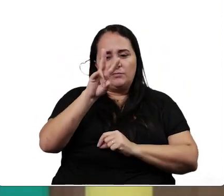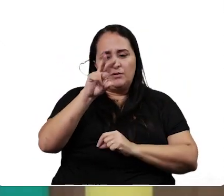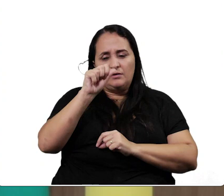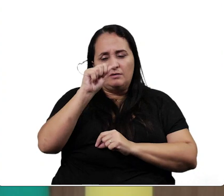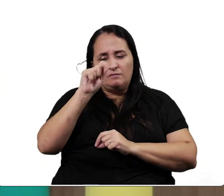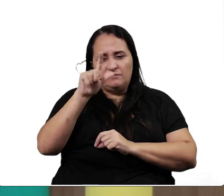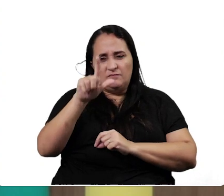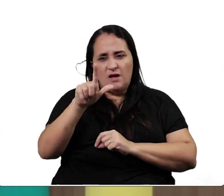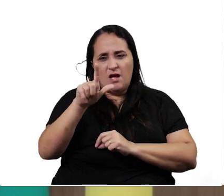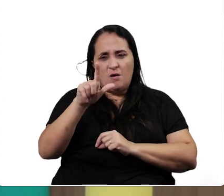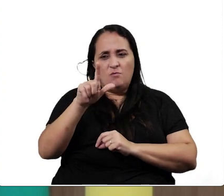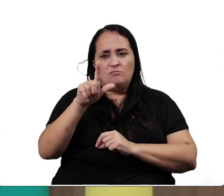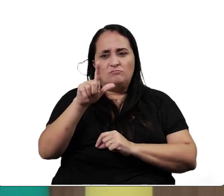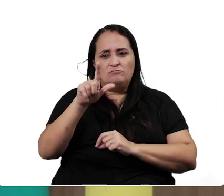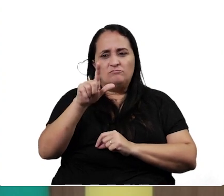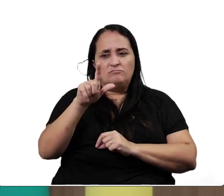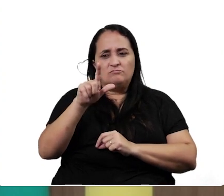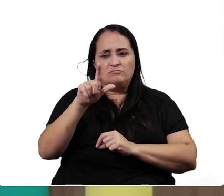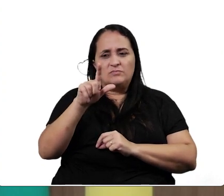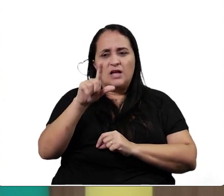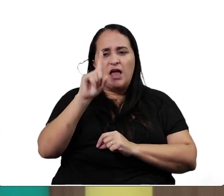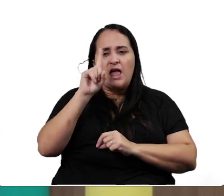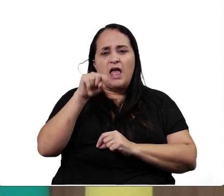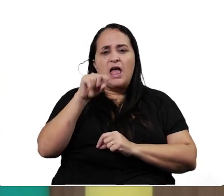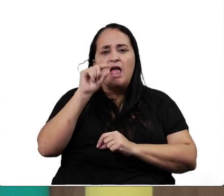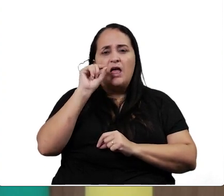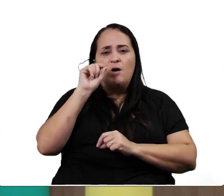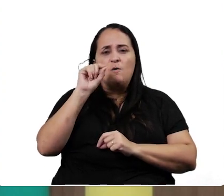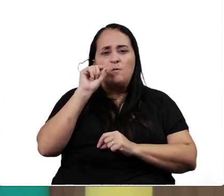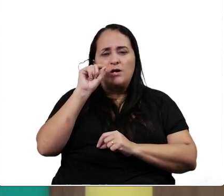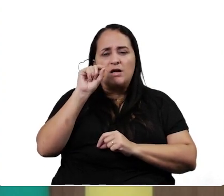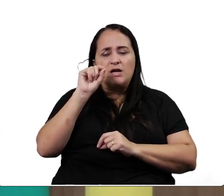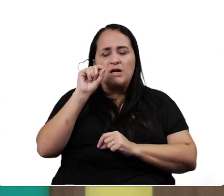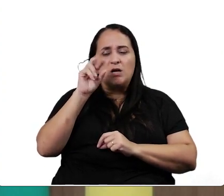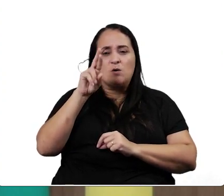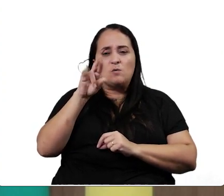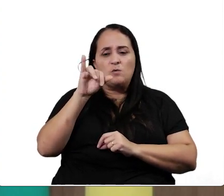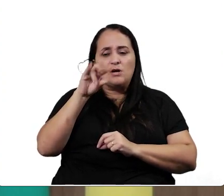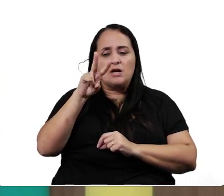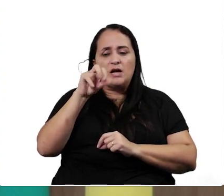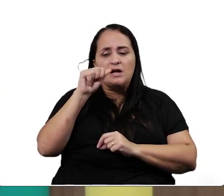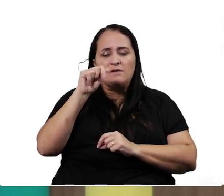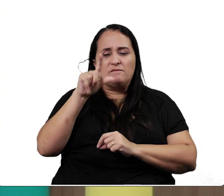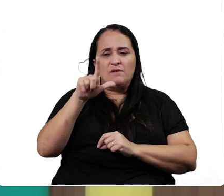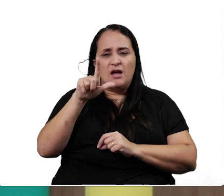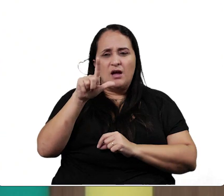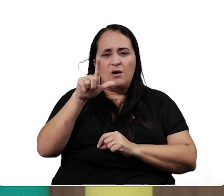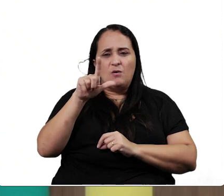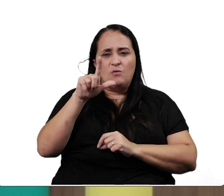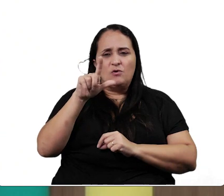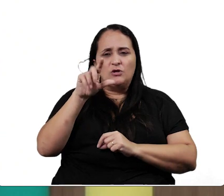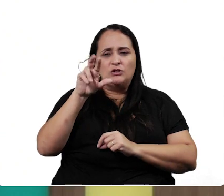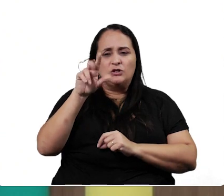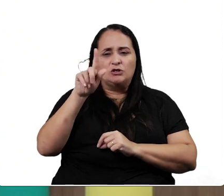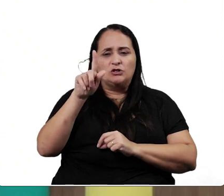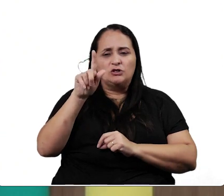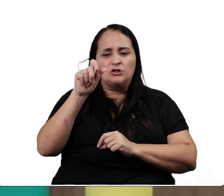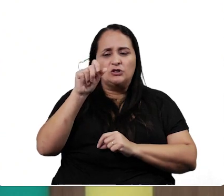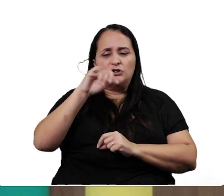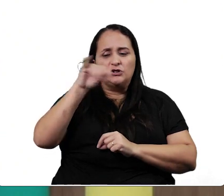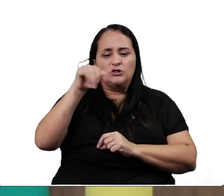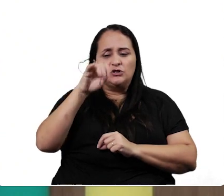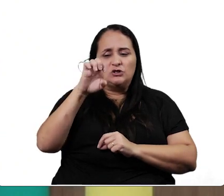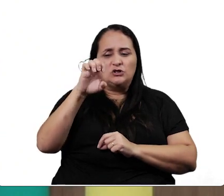está pedindo lá na pergunta, é o rival de Jesse